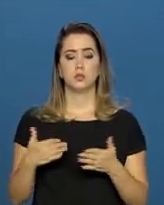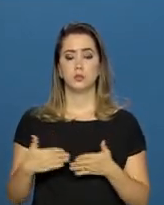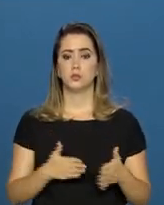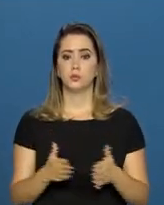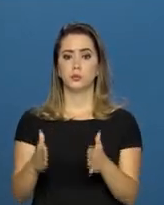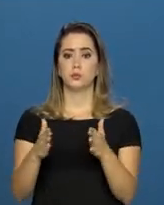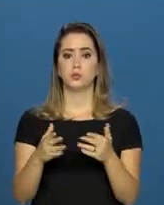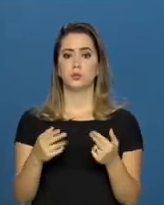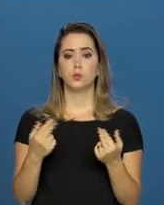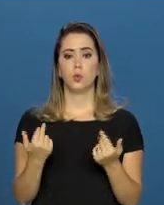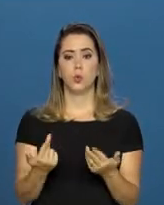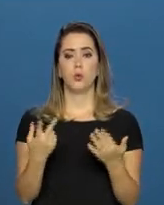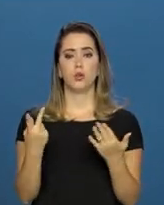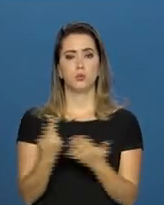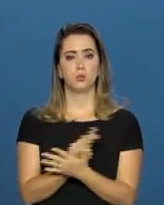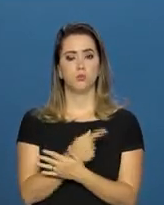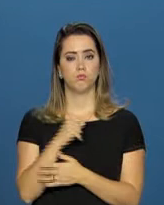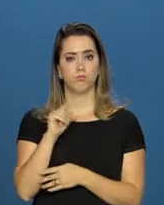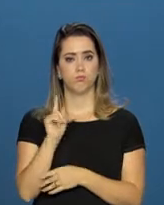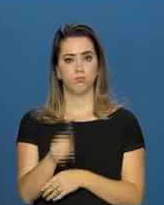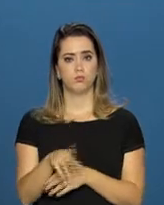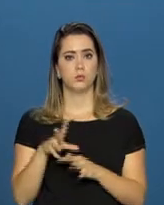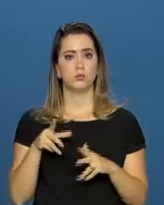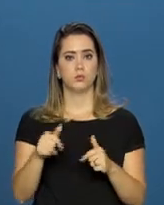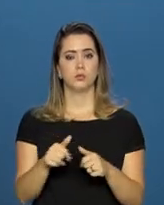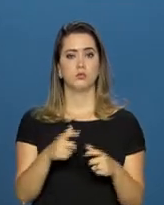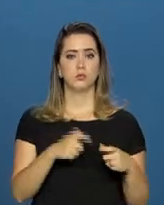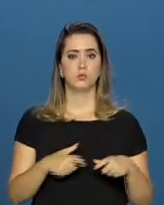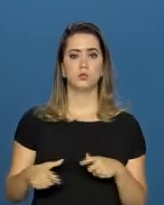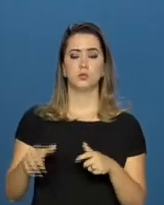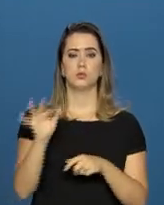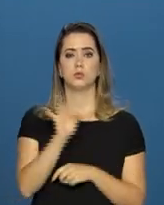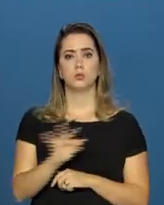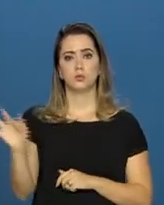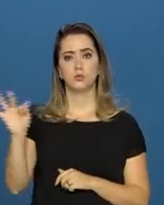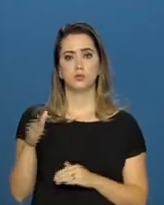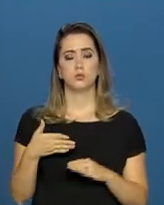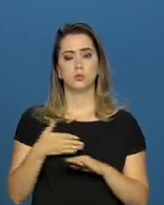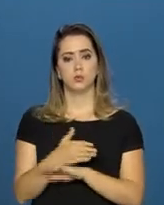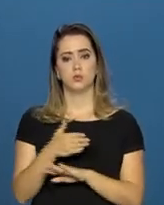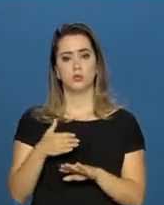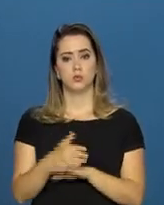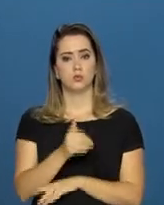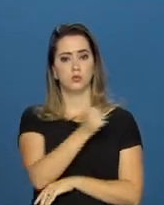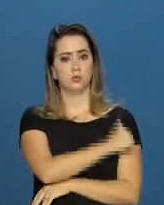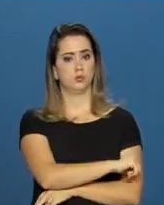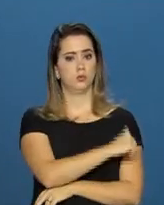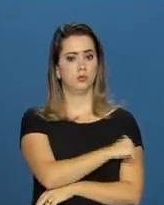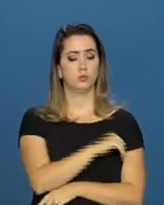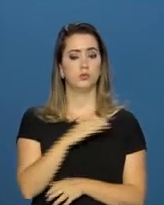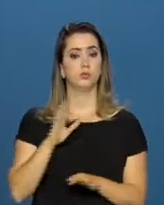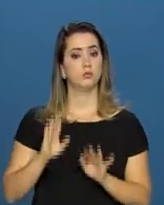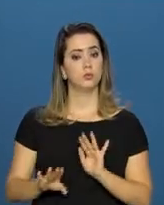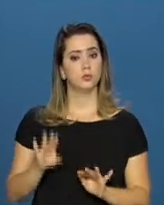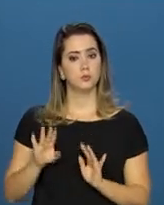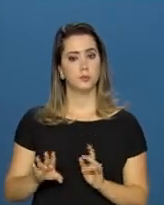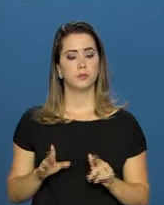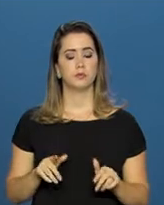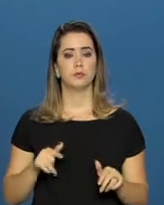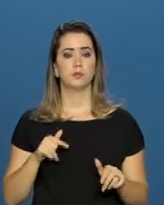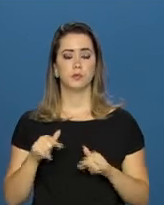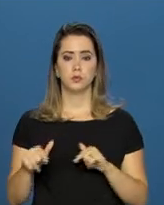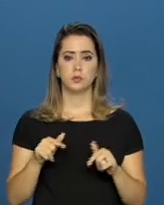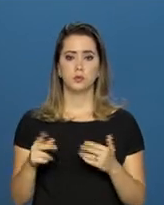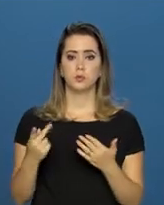como foi o como está sendo feito em todas as rodovias federais de acesso ao rio de janeiro ora será um